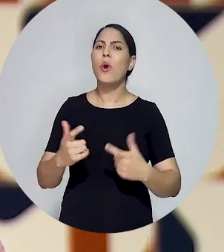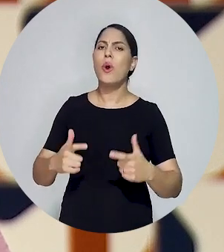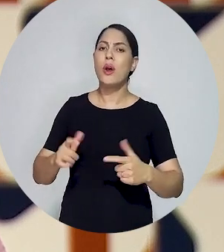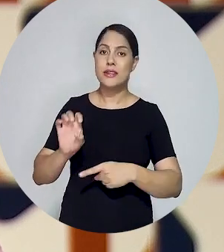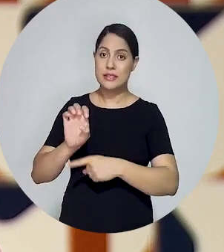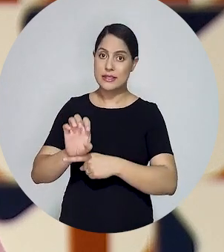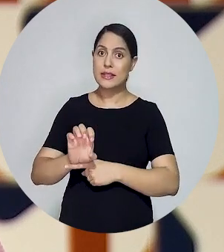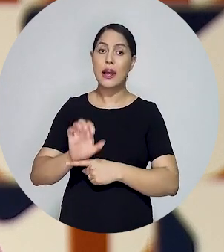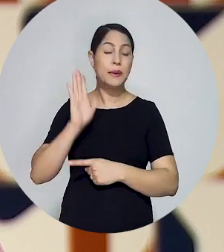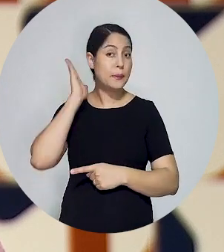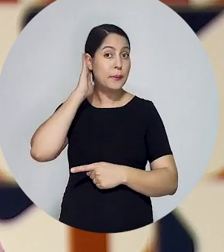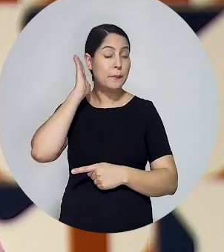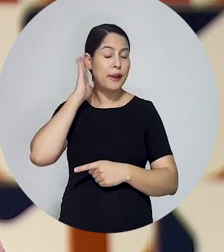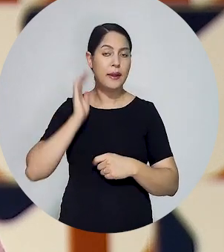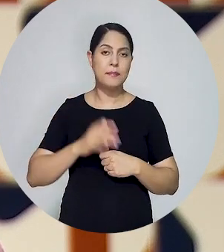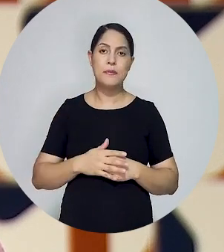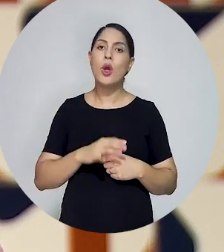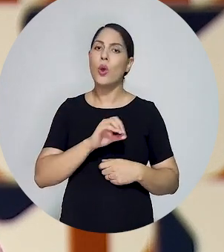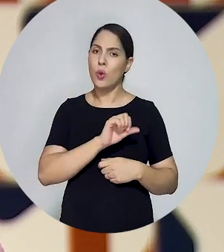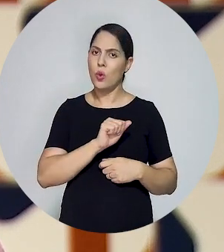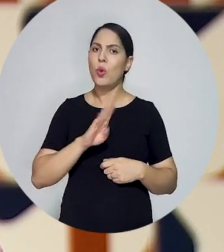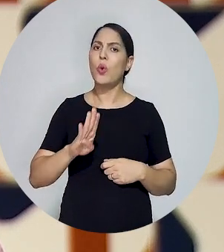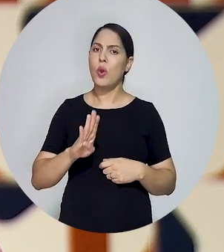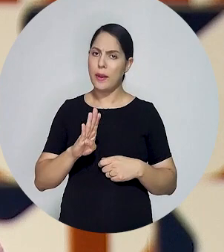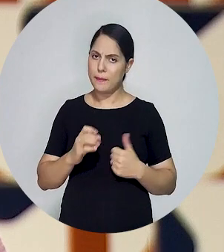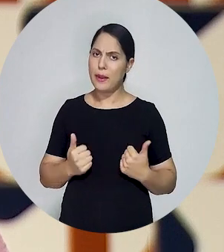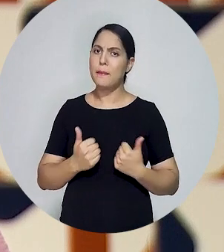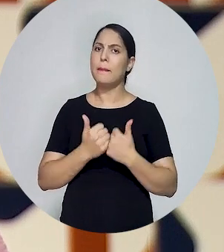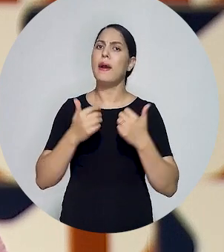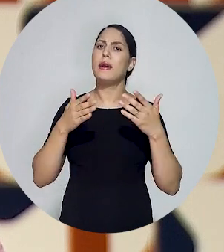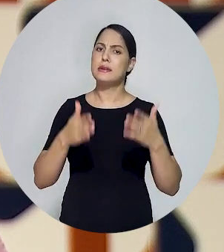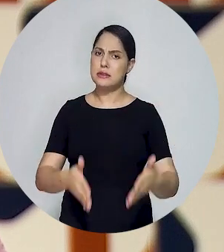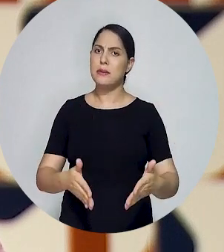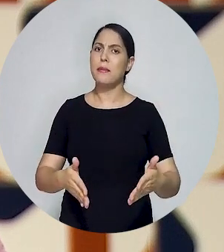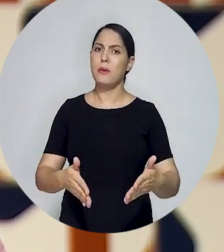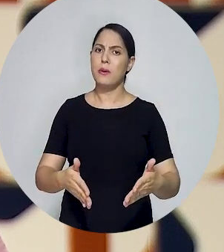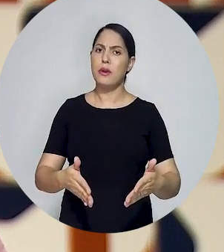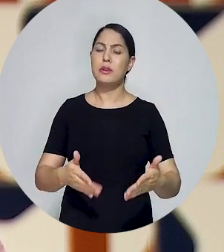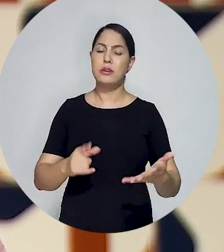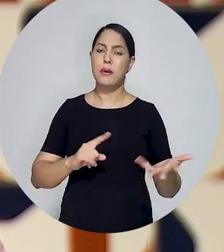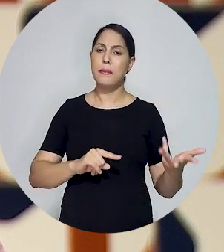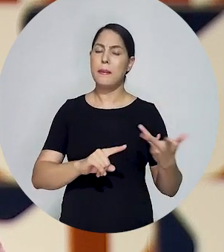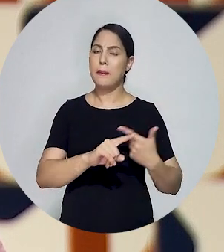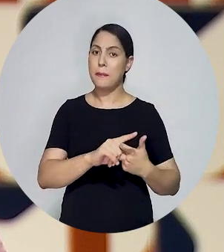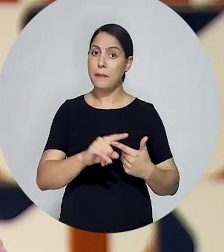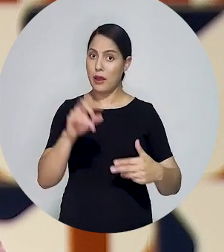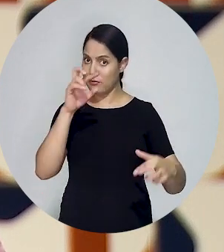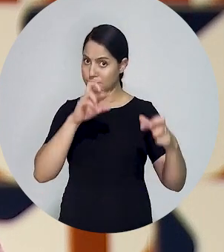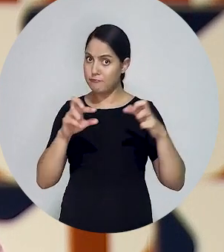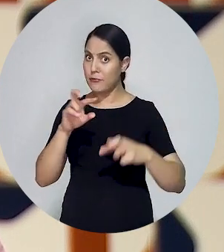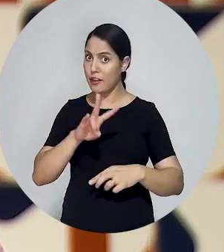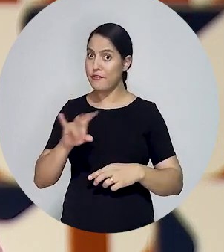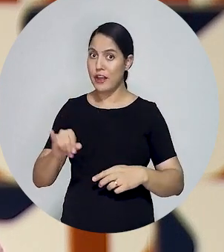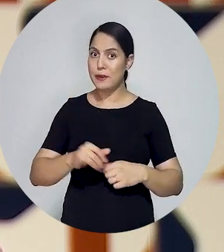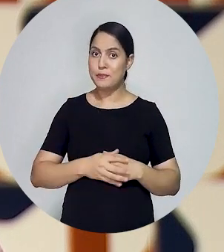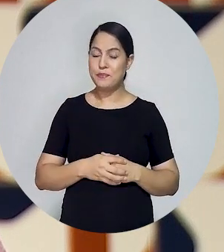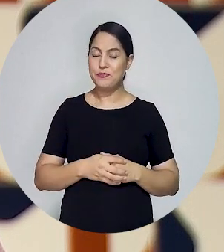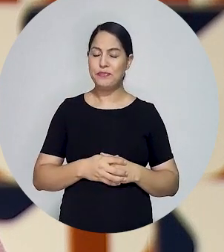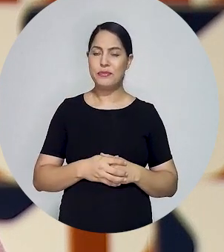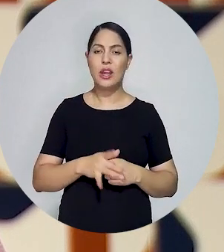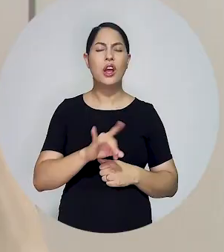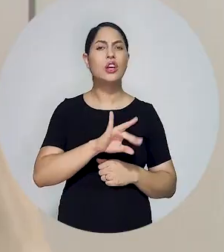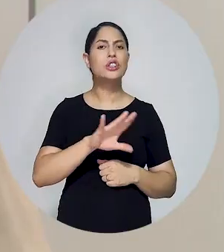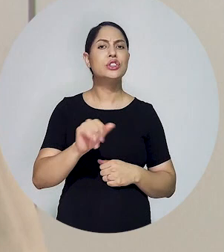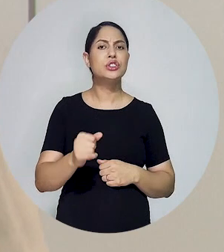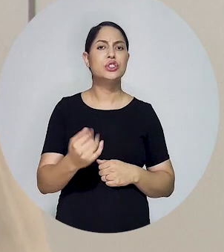impunidade. A OAB Nacional atuou no caso como amicus curiae e vai acompanhar de perto a implementação das medidas